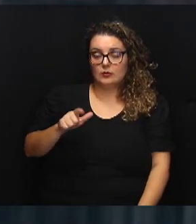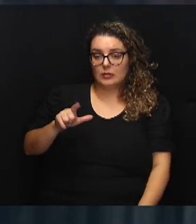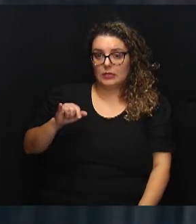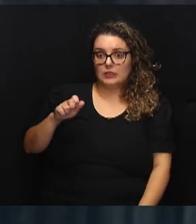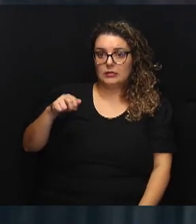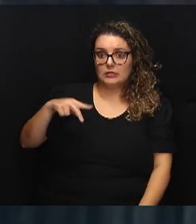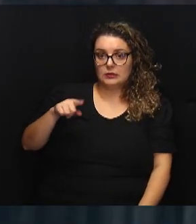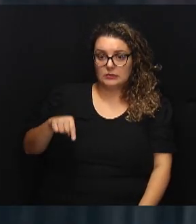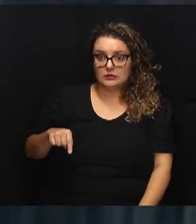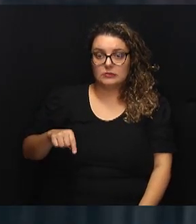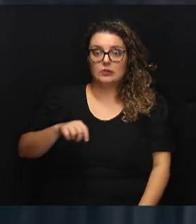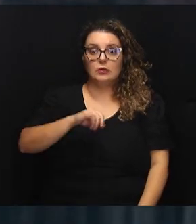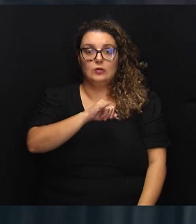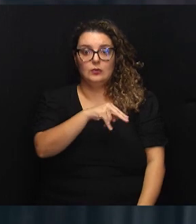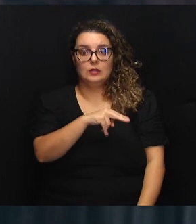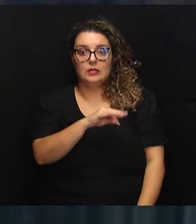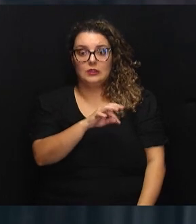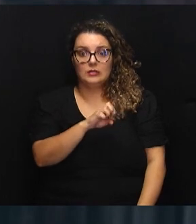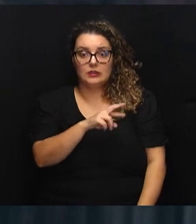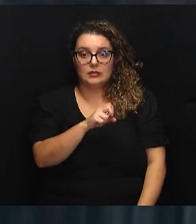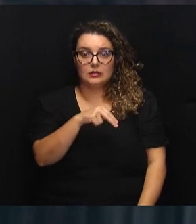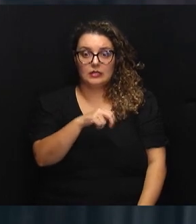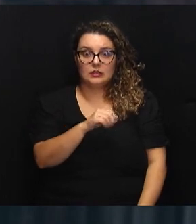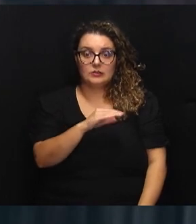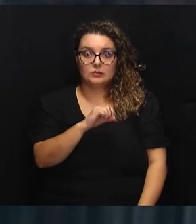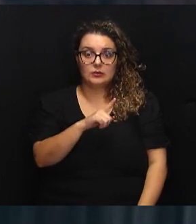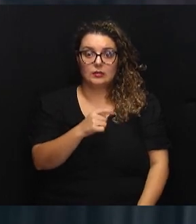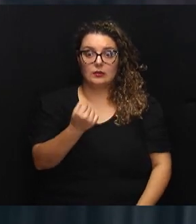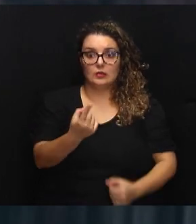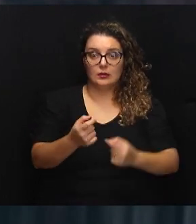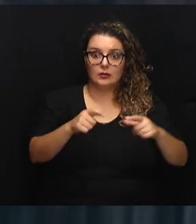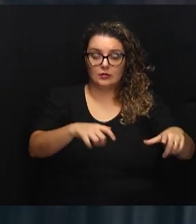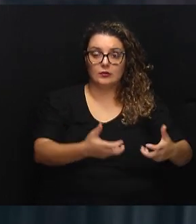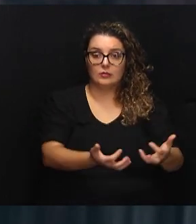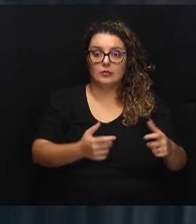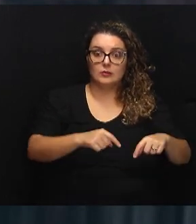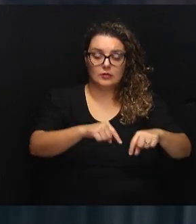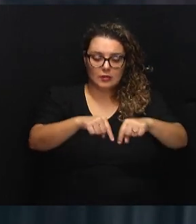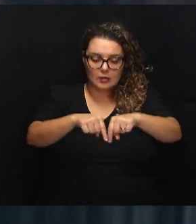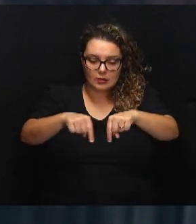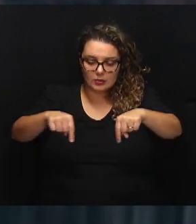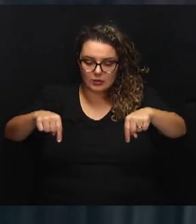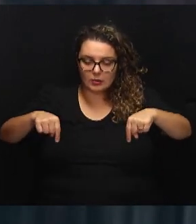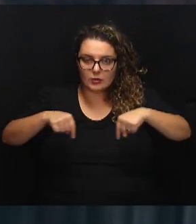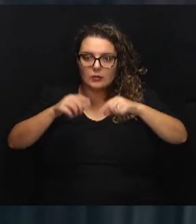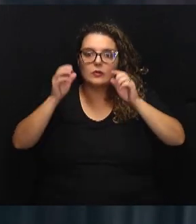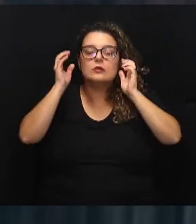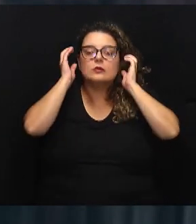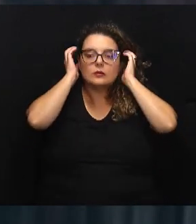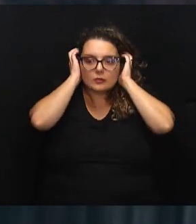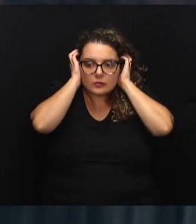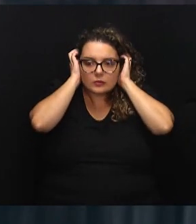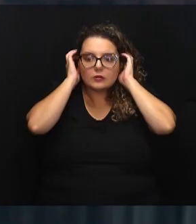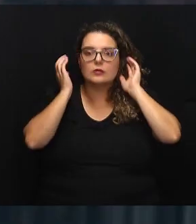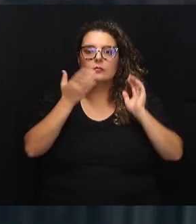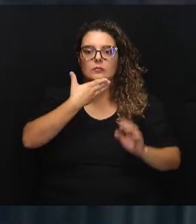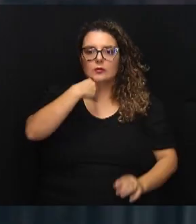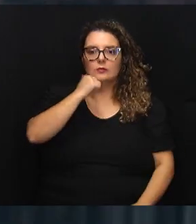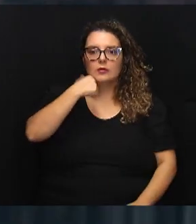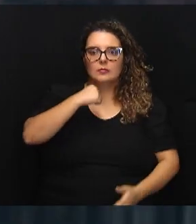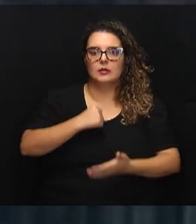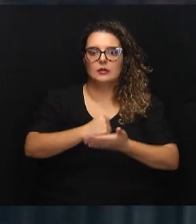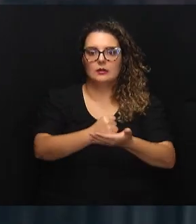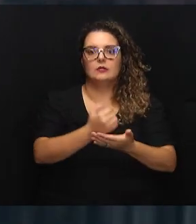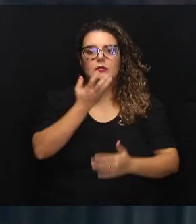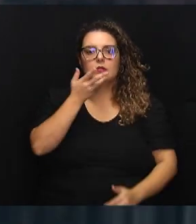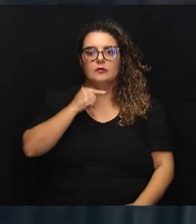do Internacional, são alguns dos estádios que colocam salas para o pai levar essa criança e a criança